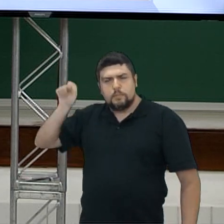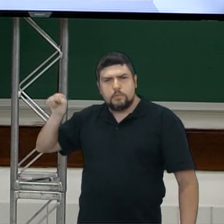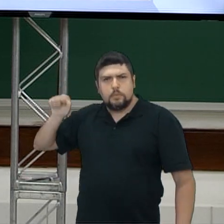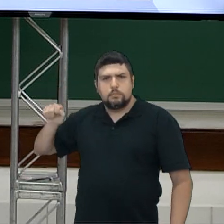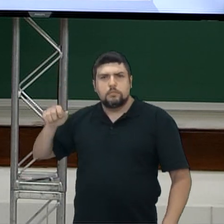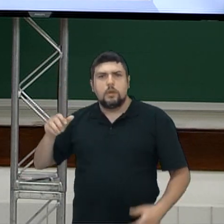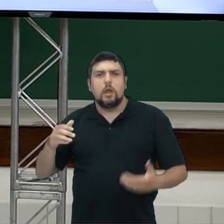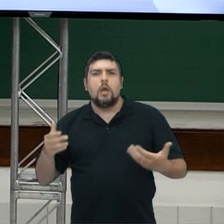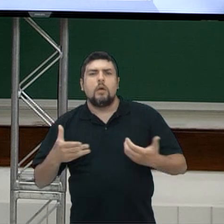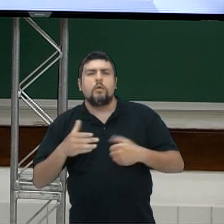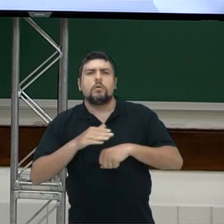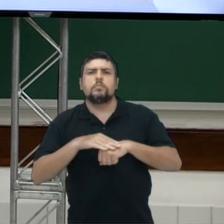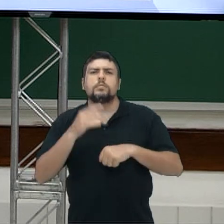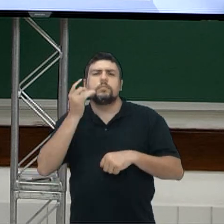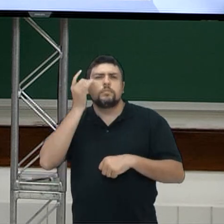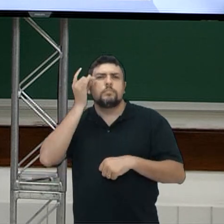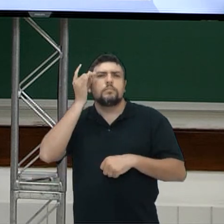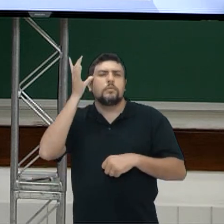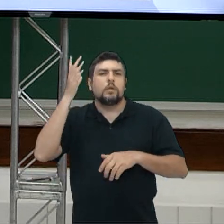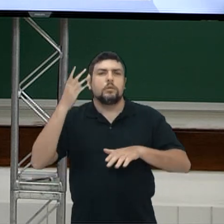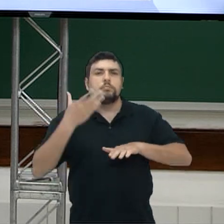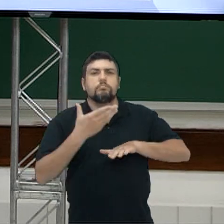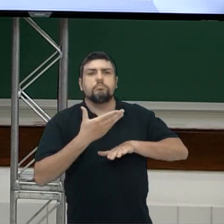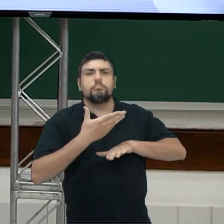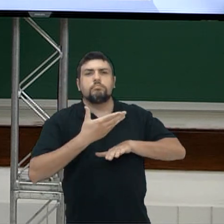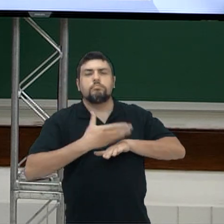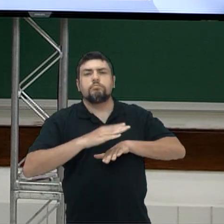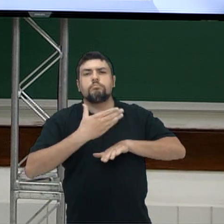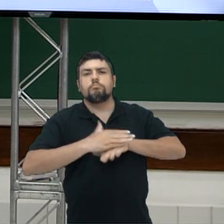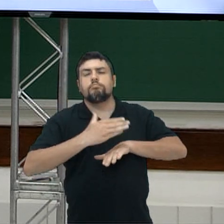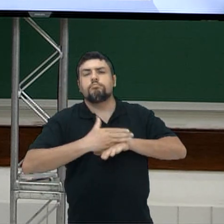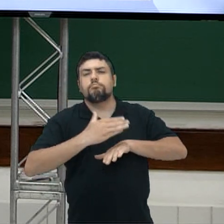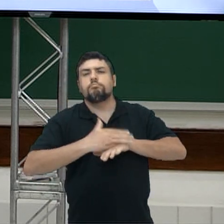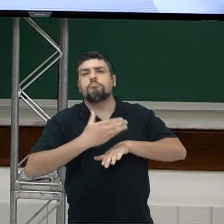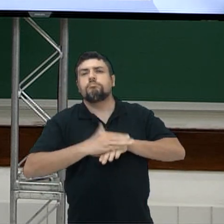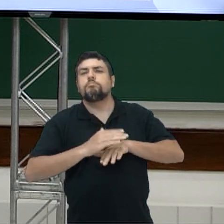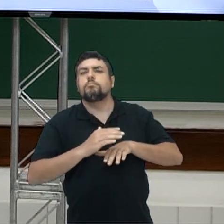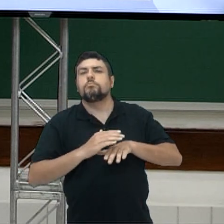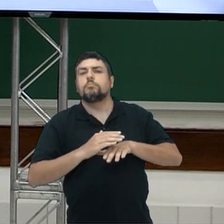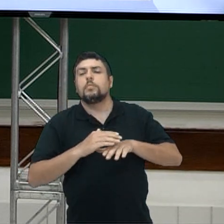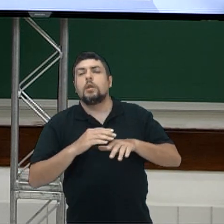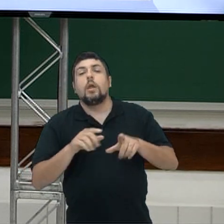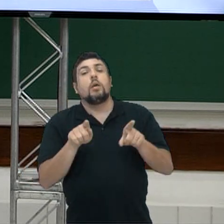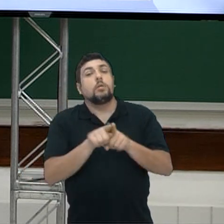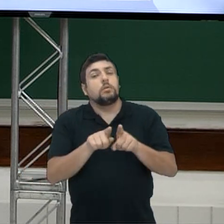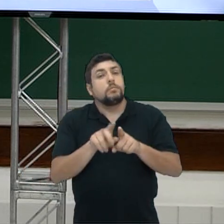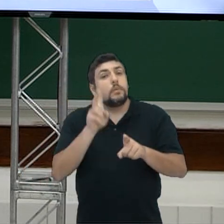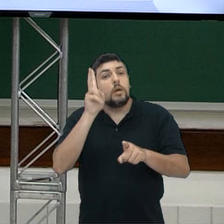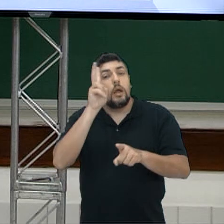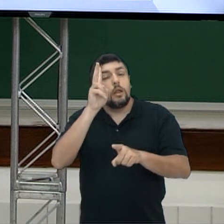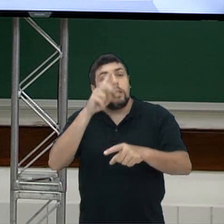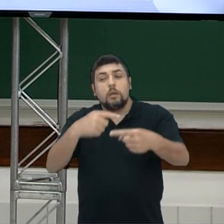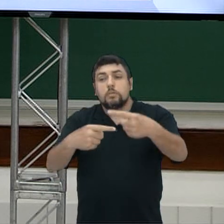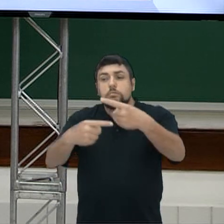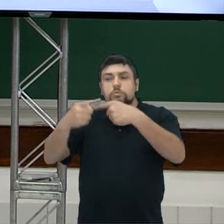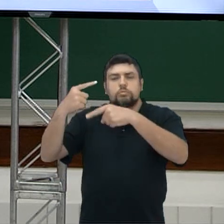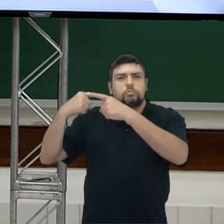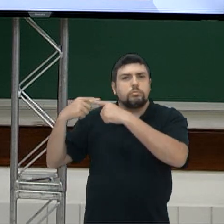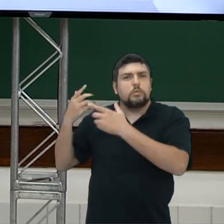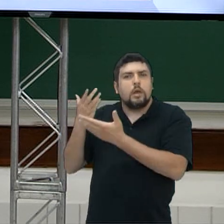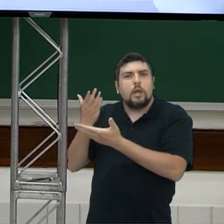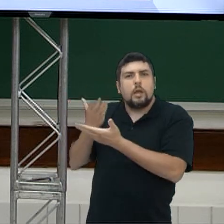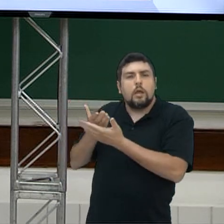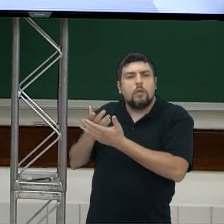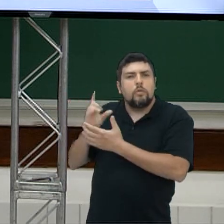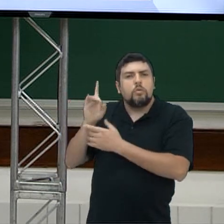mais fácil para nós praticarmos o quadro, já que na nossa primeira aula nós trabalhamos os slides,